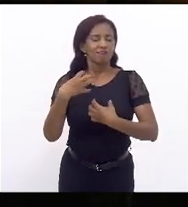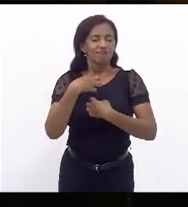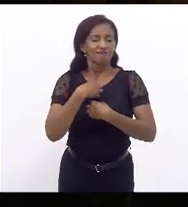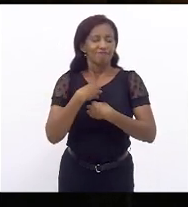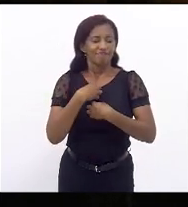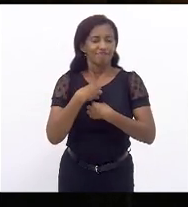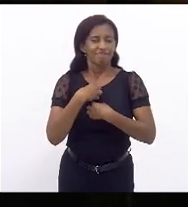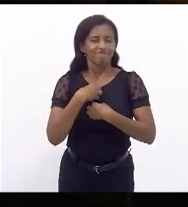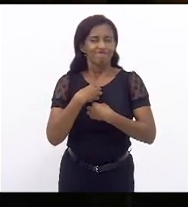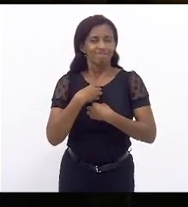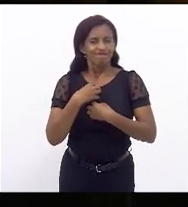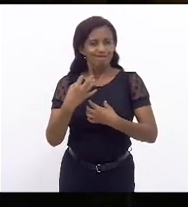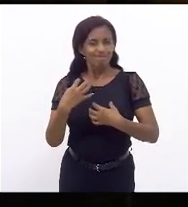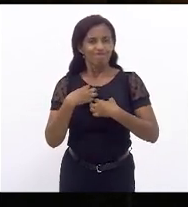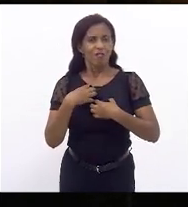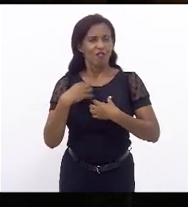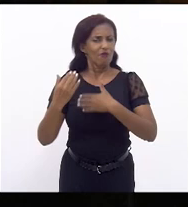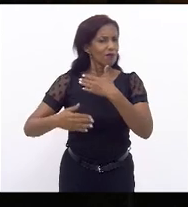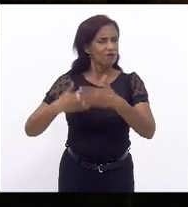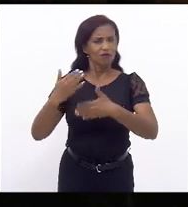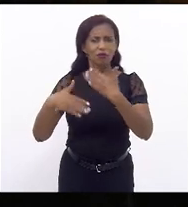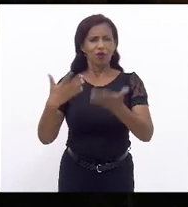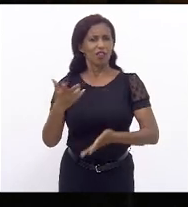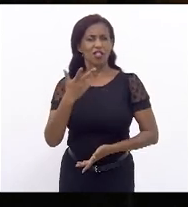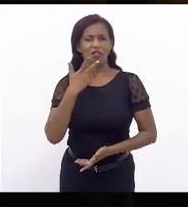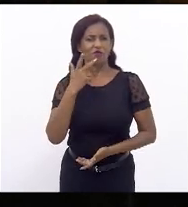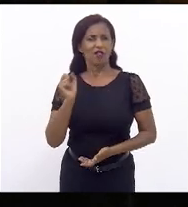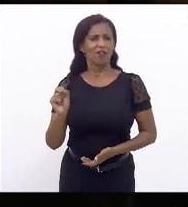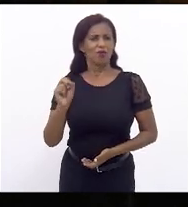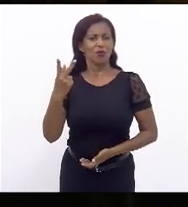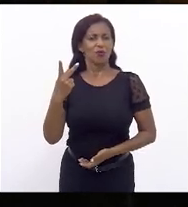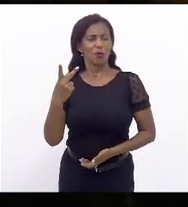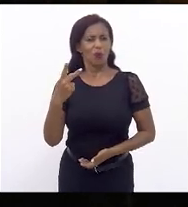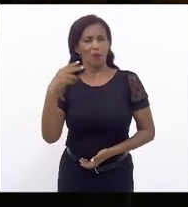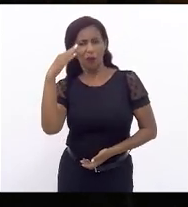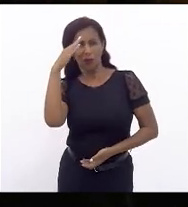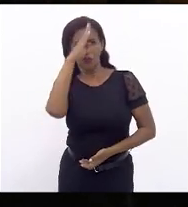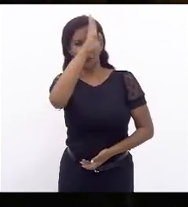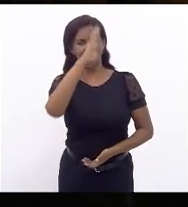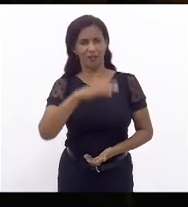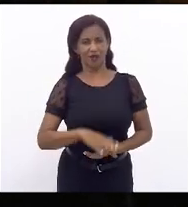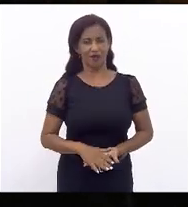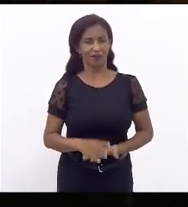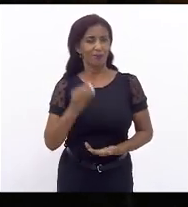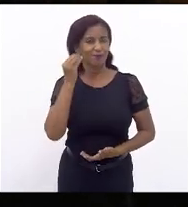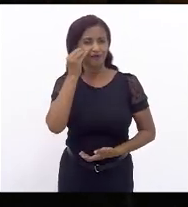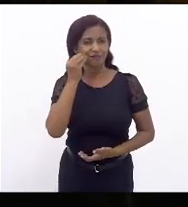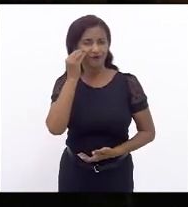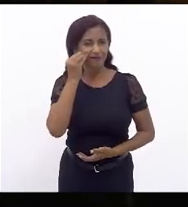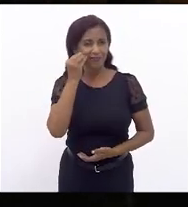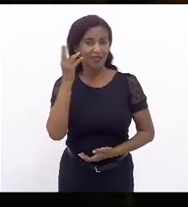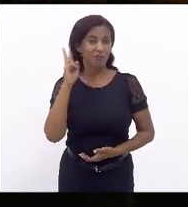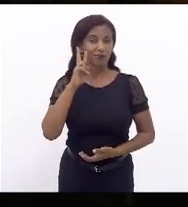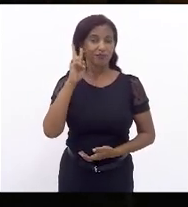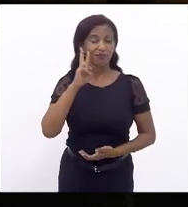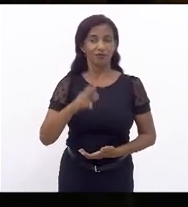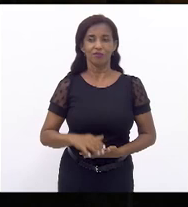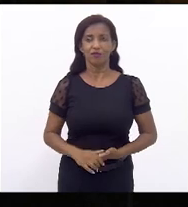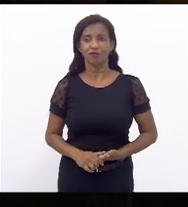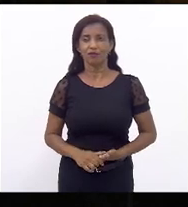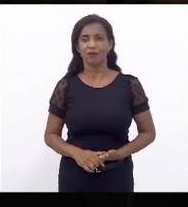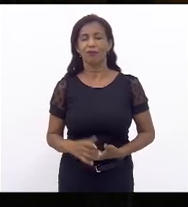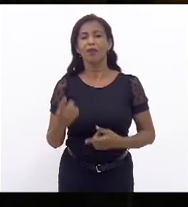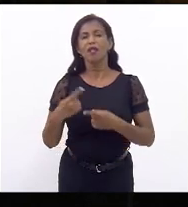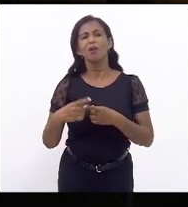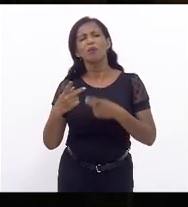de patriotismo vai muito além de dizer que eu sou uma bolsonarista. É a minha essência, é a minha história. E por